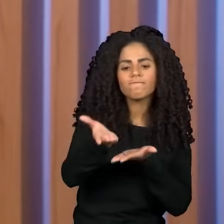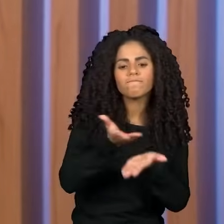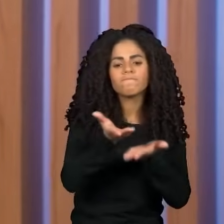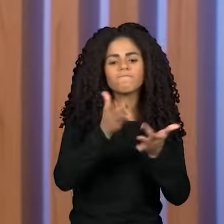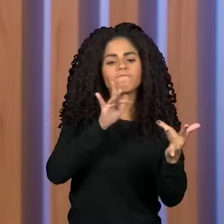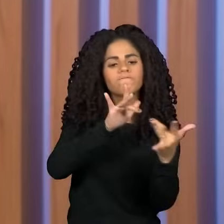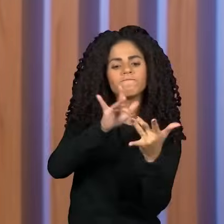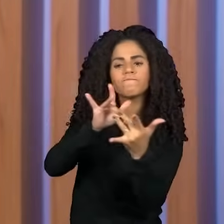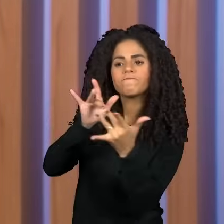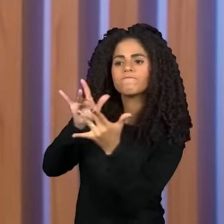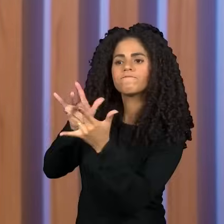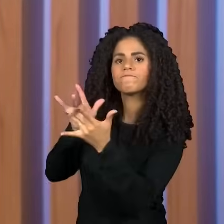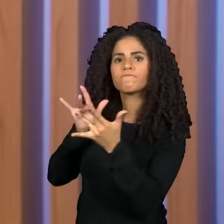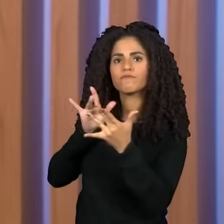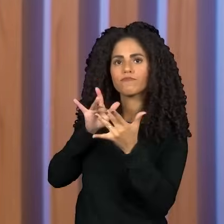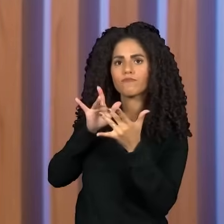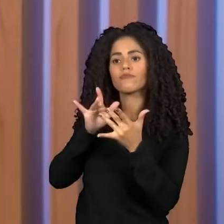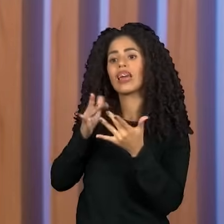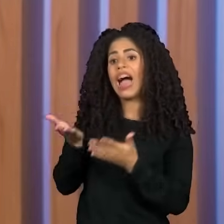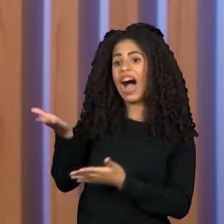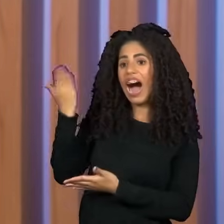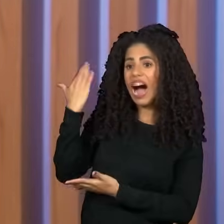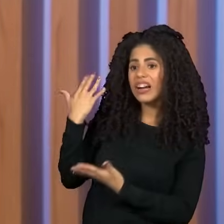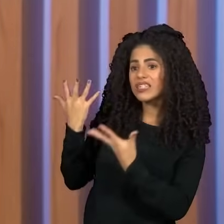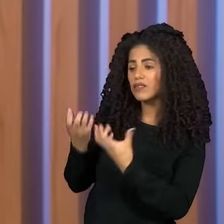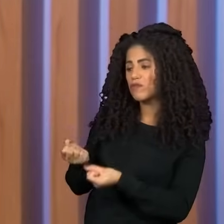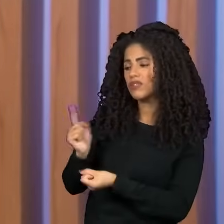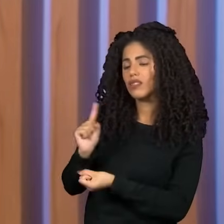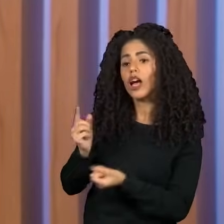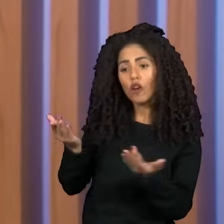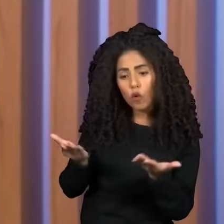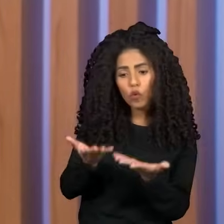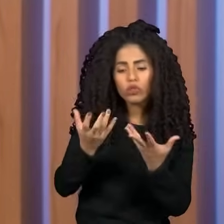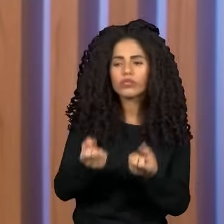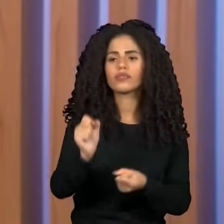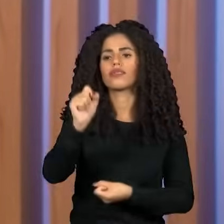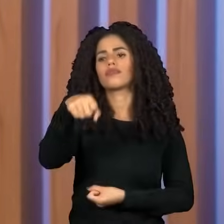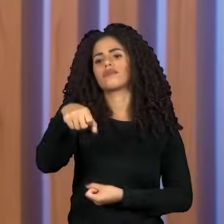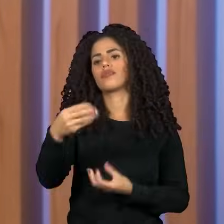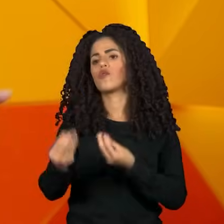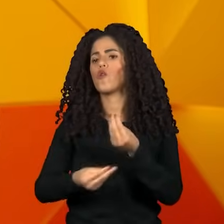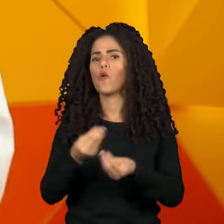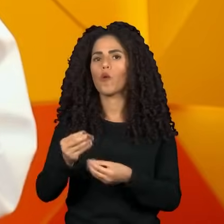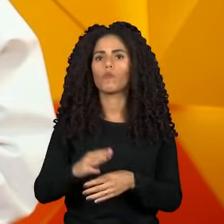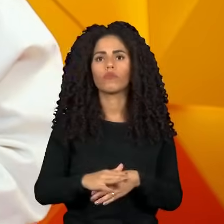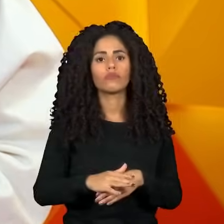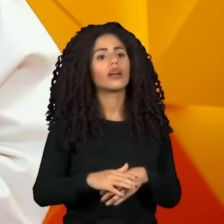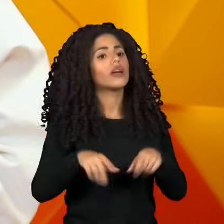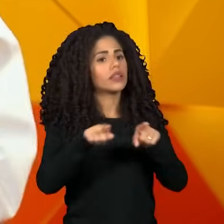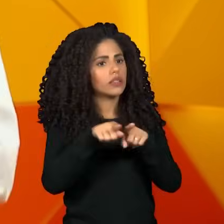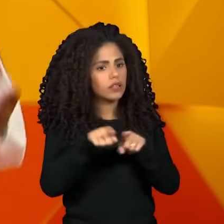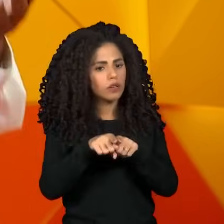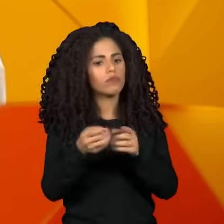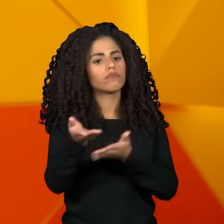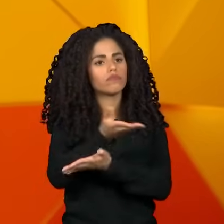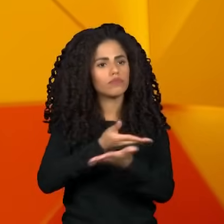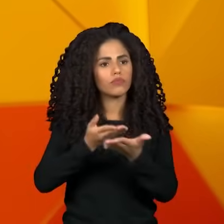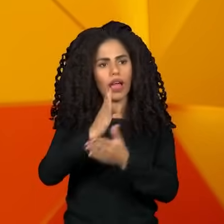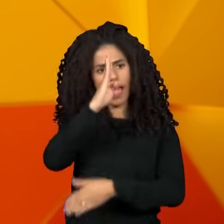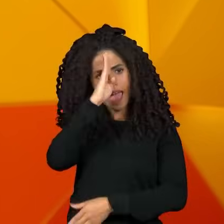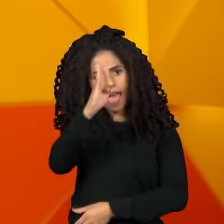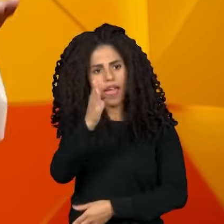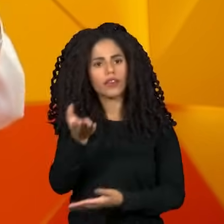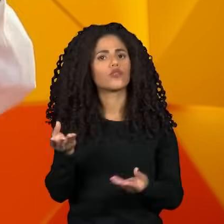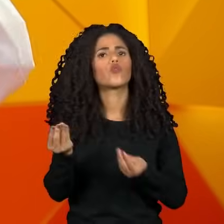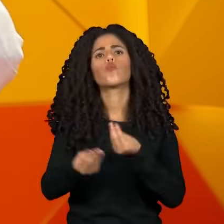colocado como quase uma parte da propriedade privada, uma manutenção do Estado, da burocracia. E que se a gente estiver falando de relacionamentos heterossexuais, a gente